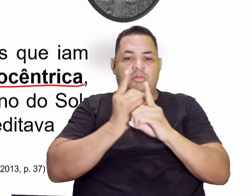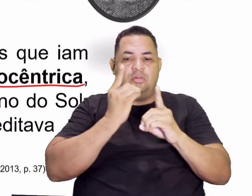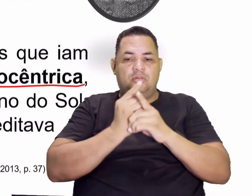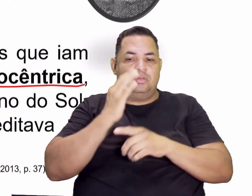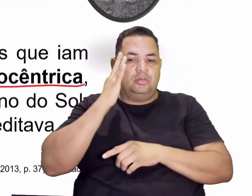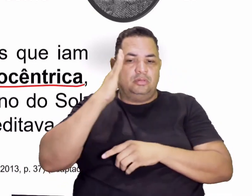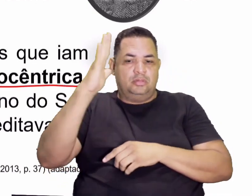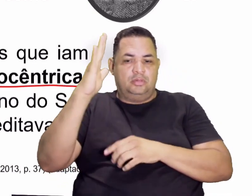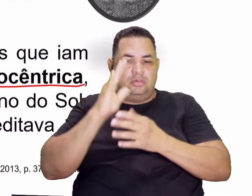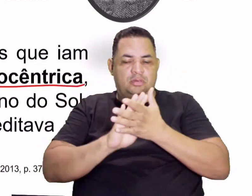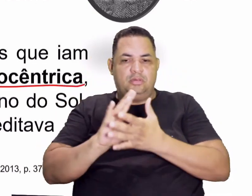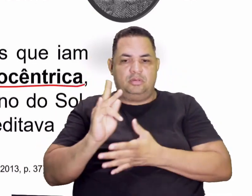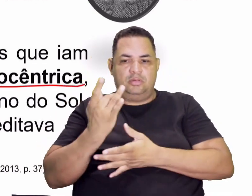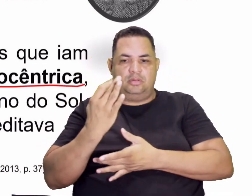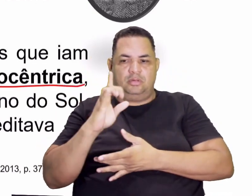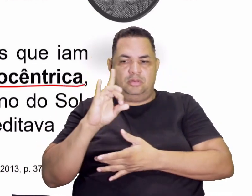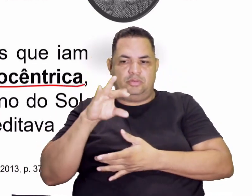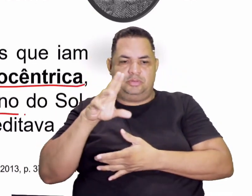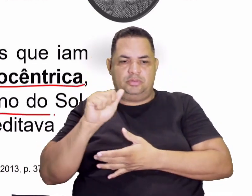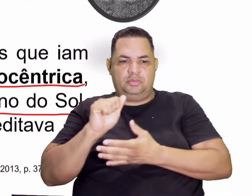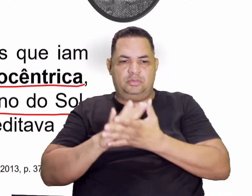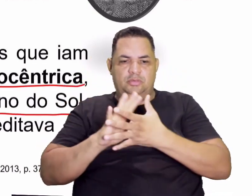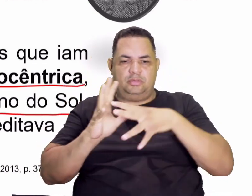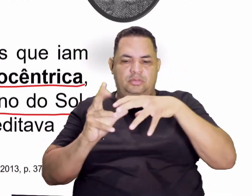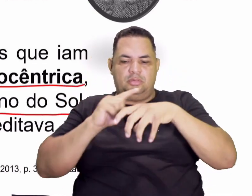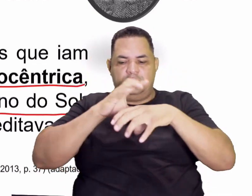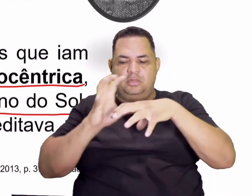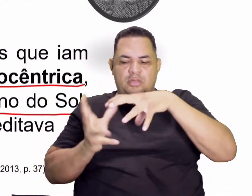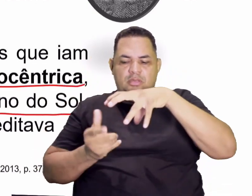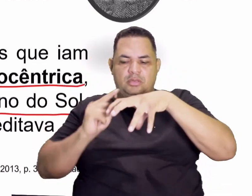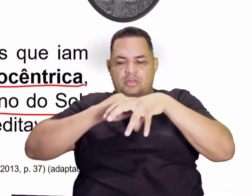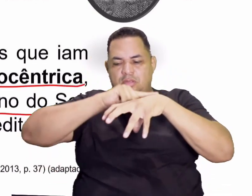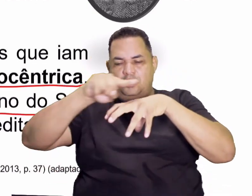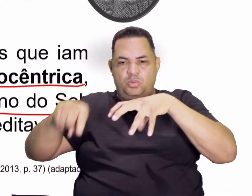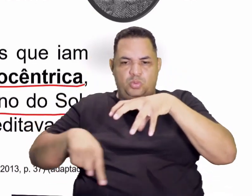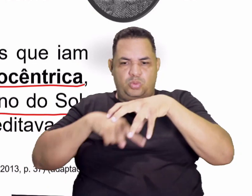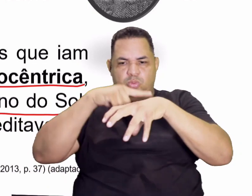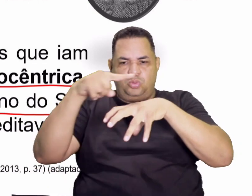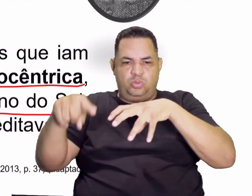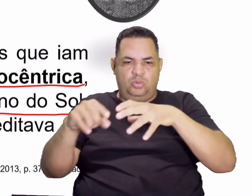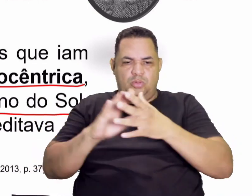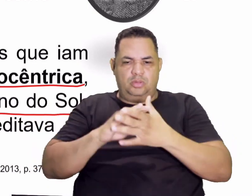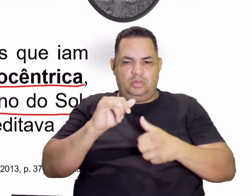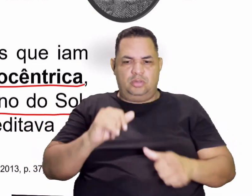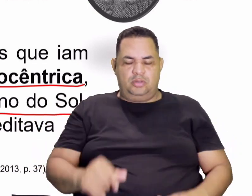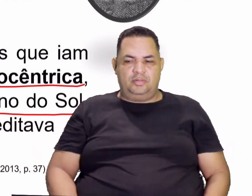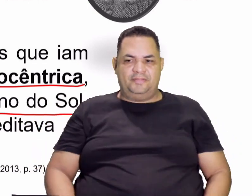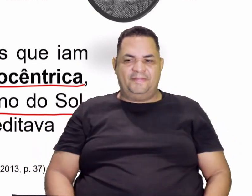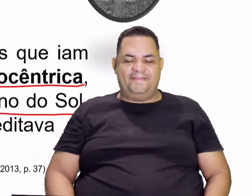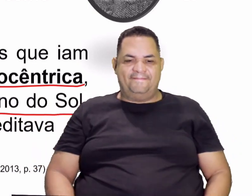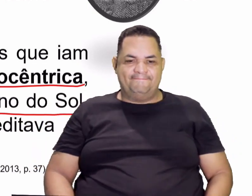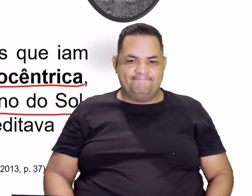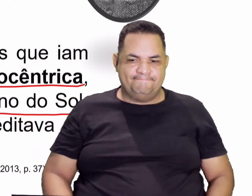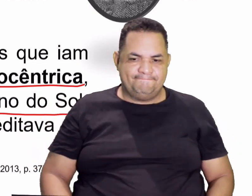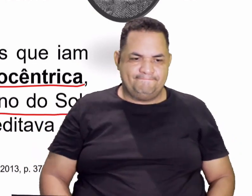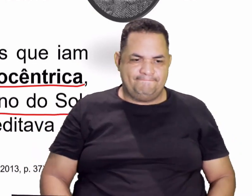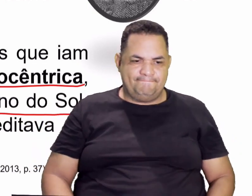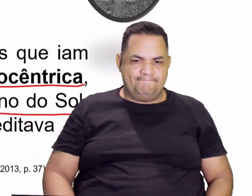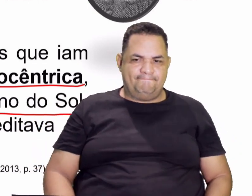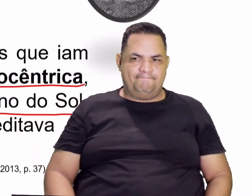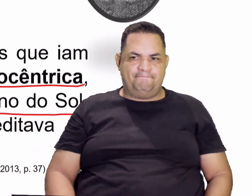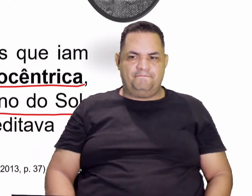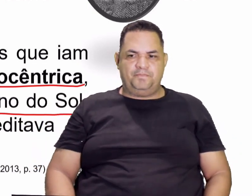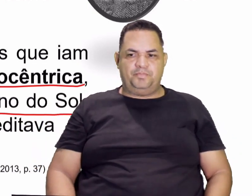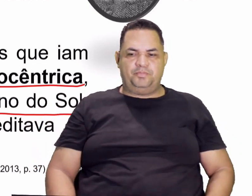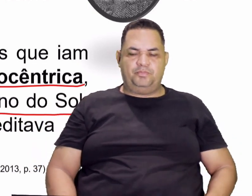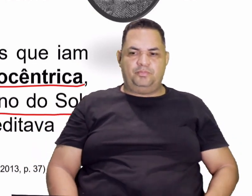heliocêntrica, segundo a qual a Terra gira em torno do Sol, e não o contrário, tá? Como se acreditava na